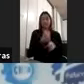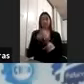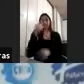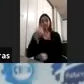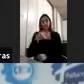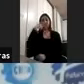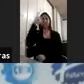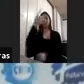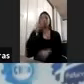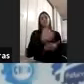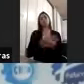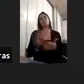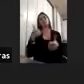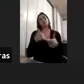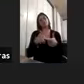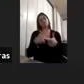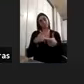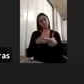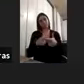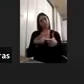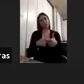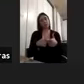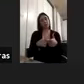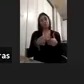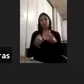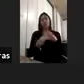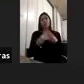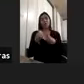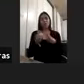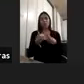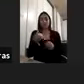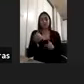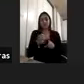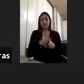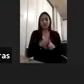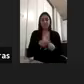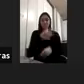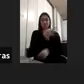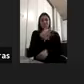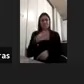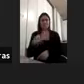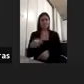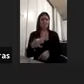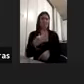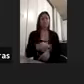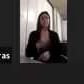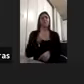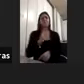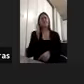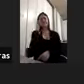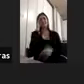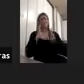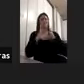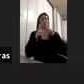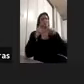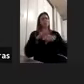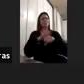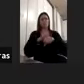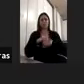Pelo médico da empresa. Entendi. Eles não aceitavam, com laudos, com médicos diferentes, com todos os